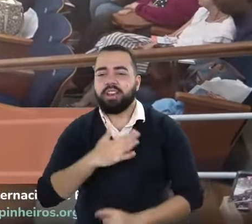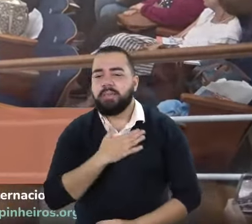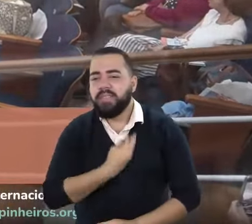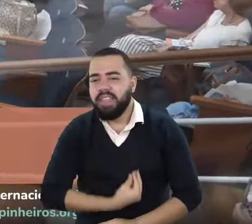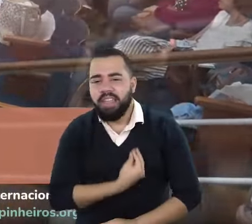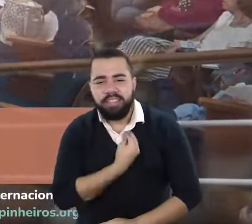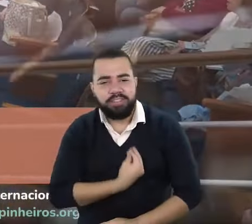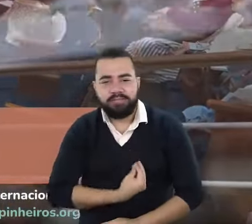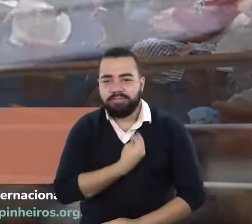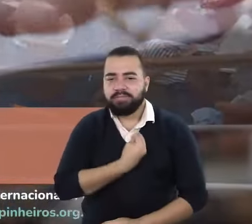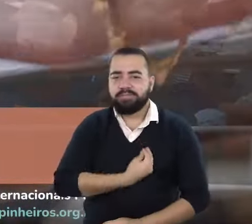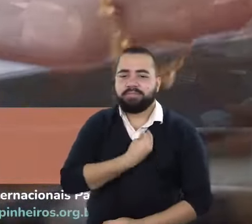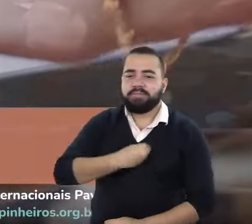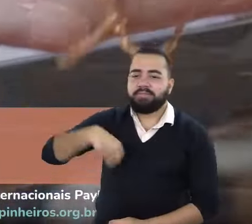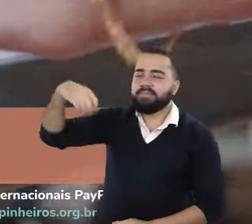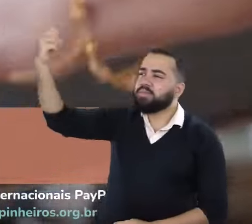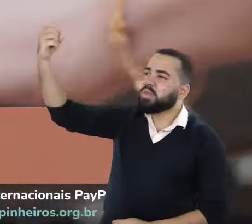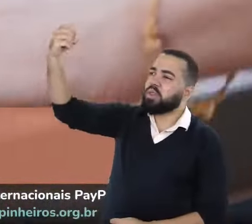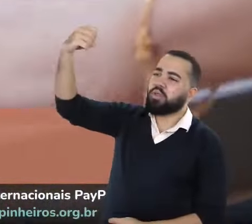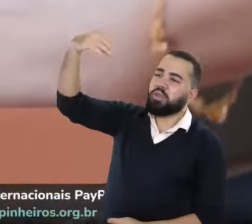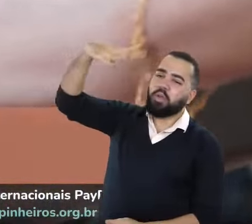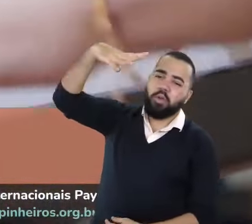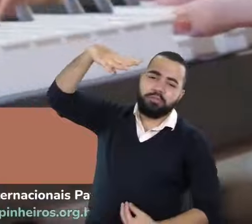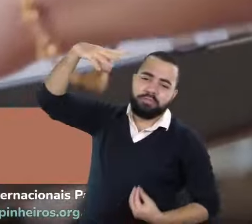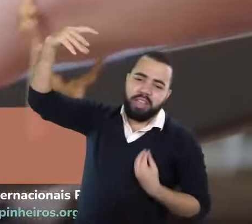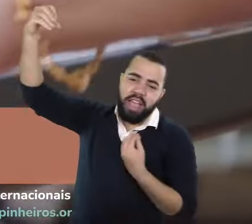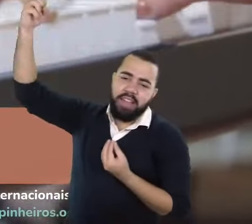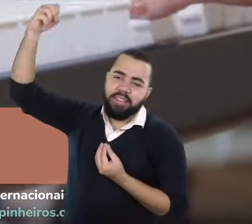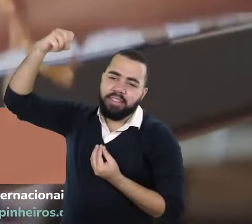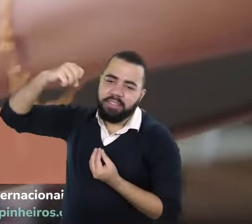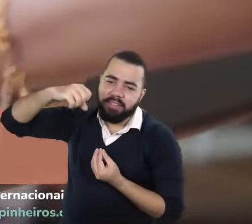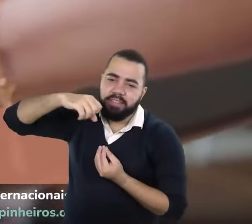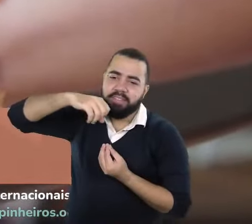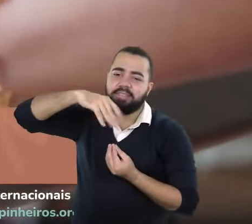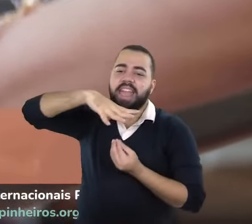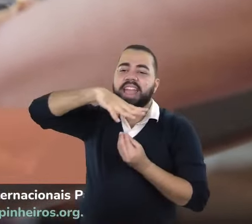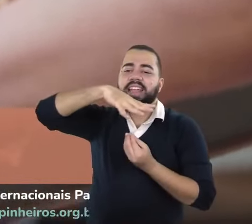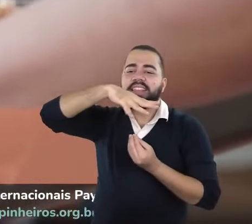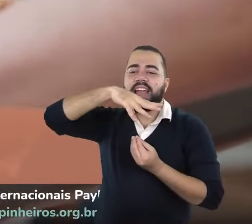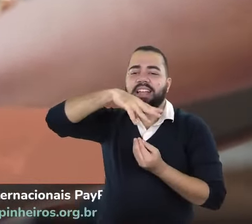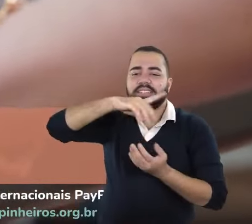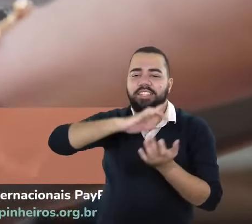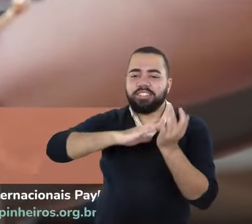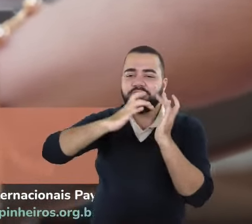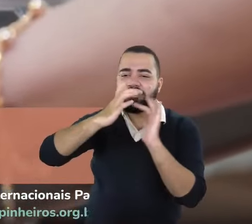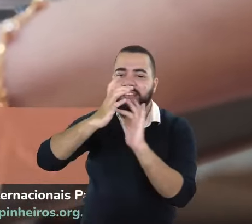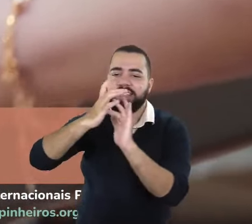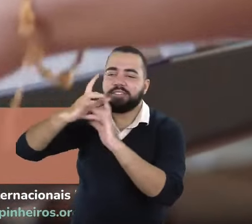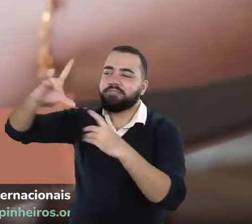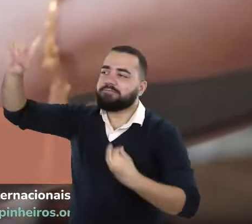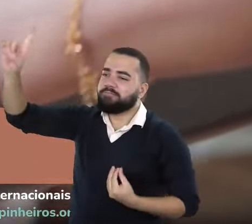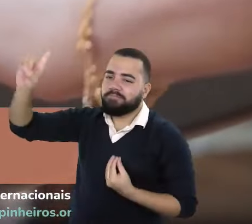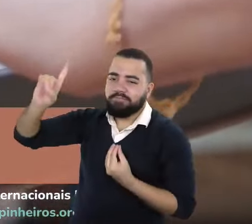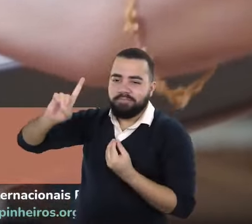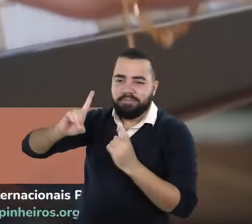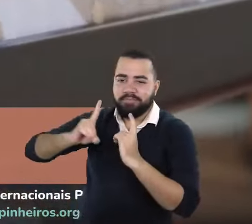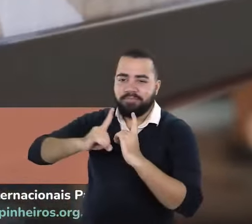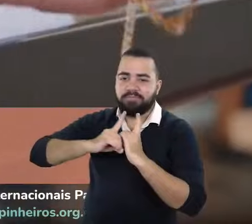encontrar. Traz luz para as sombras, destrói as montanhas pra me